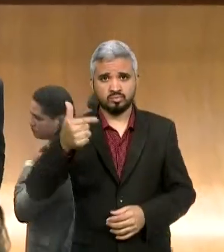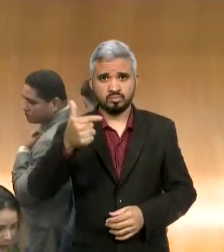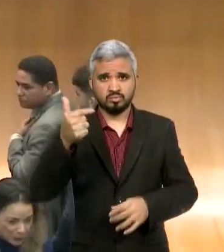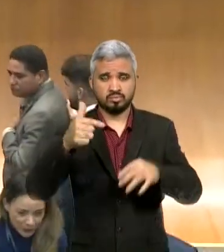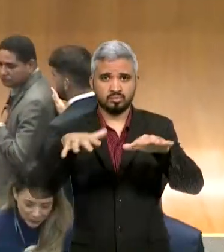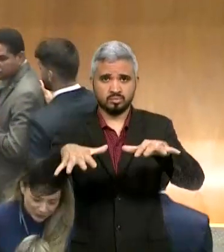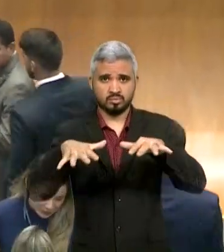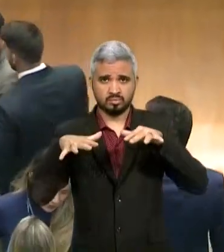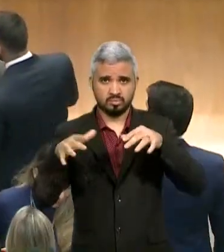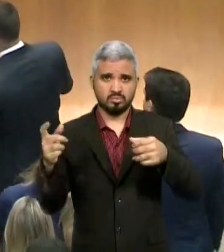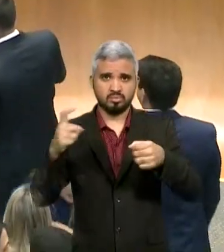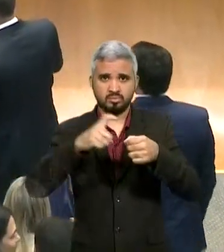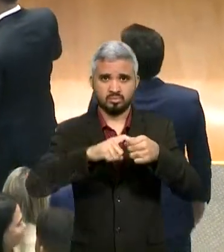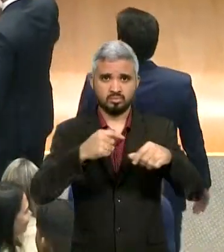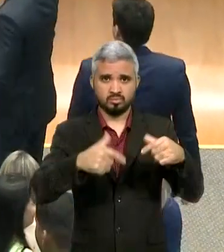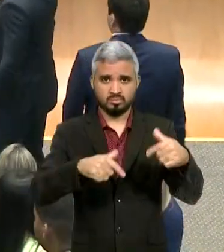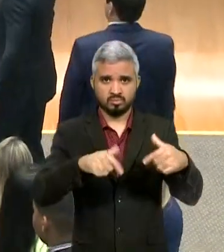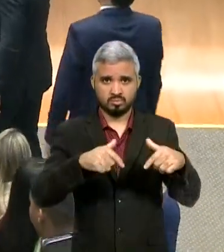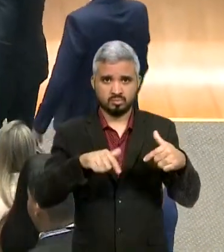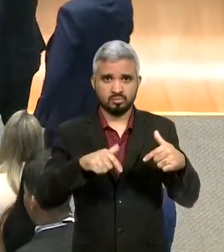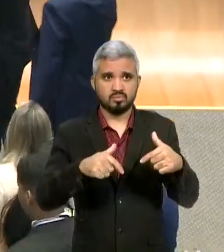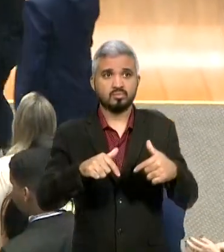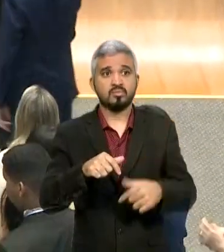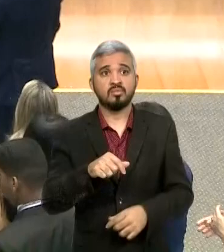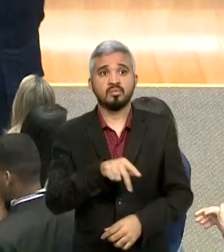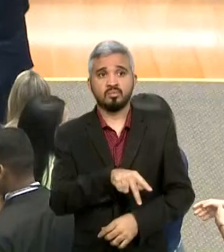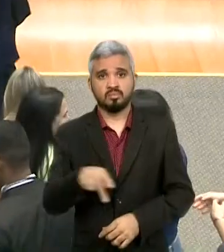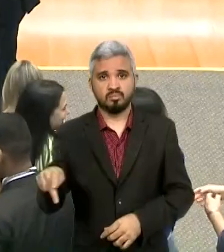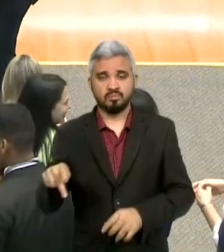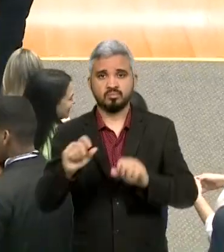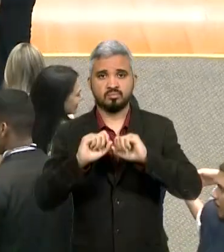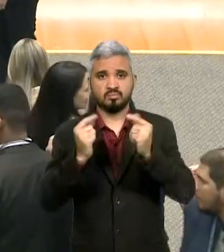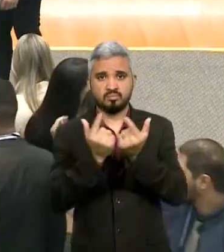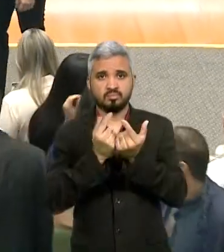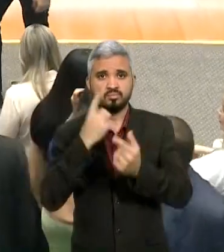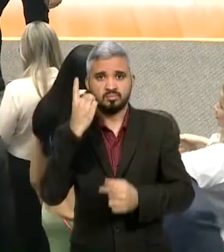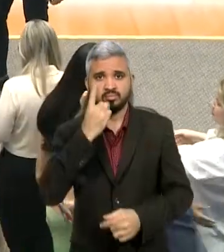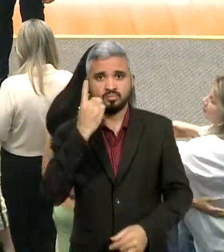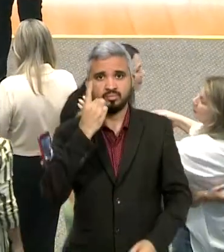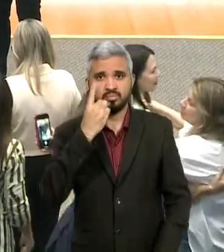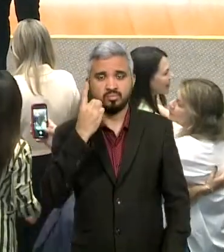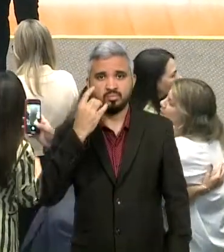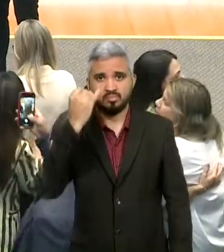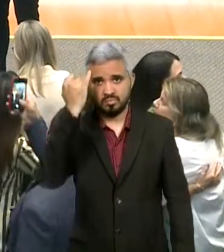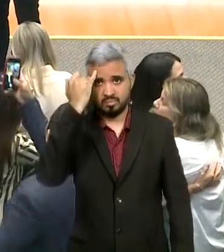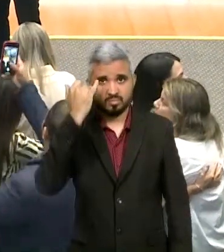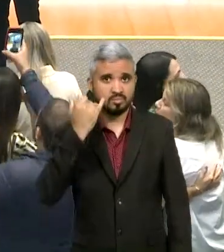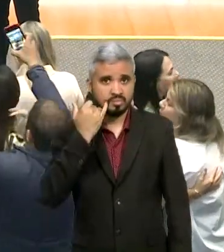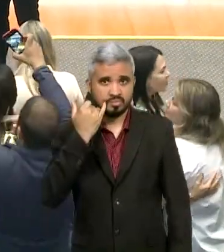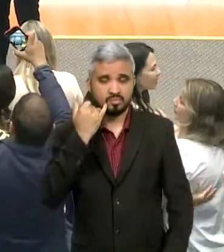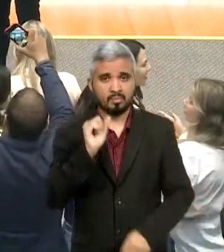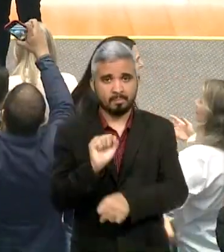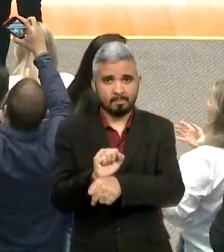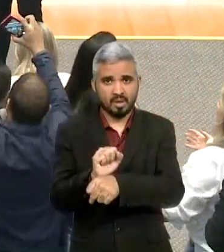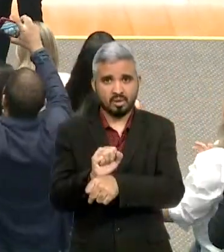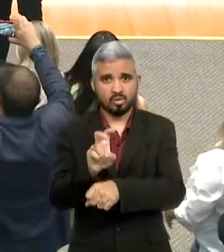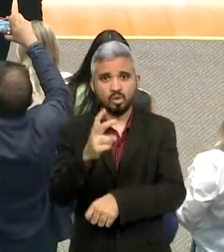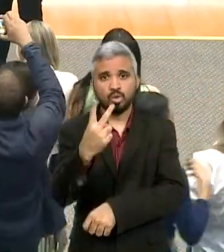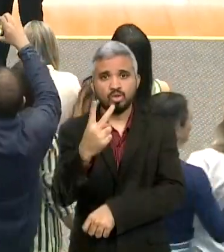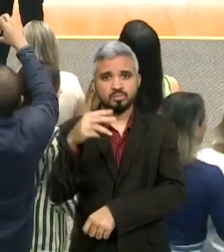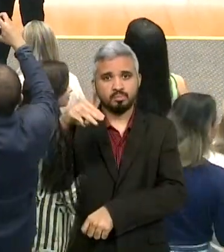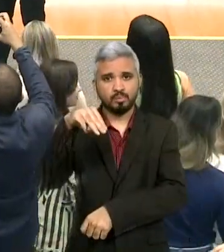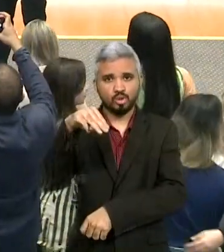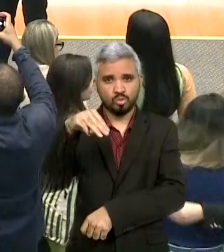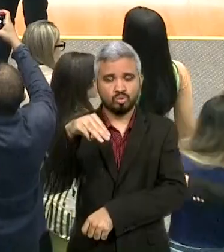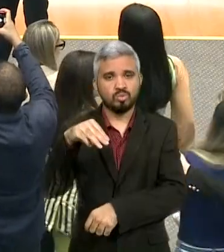Parlamento Estadual. Neste momento, a presidente da Assembleia Legislativa, a deputada Iracema Vale, deu uma pausa de 2 minutos nos trabalhos aqui no plenário